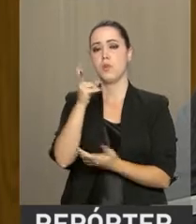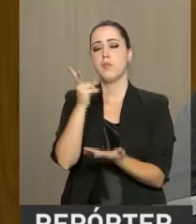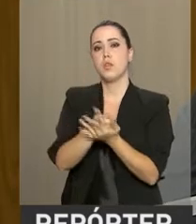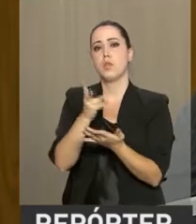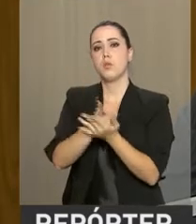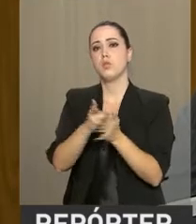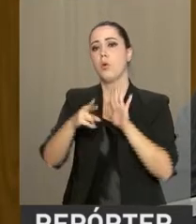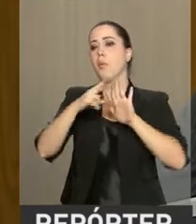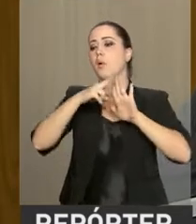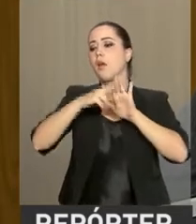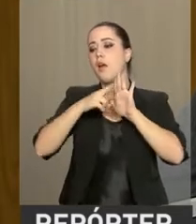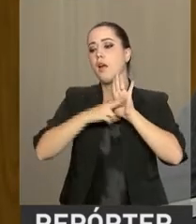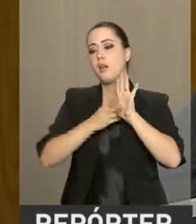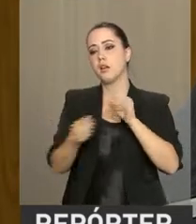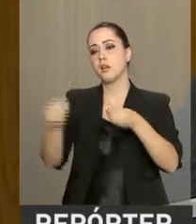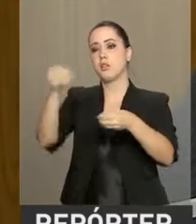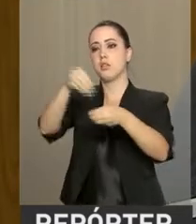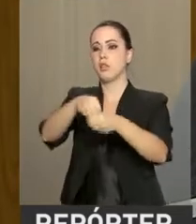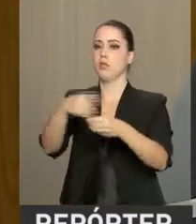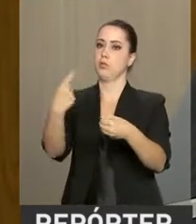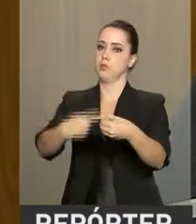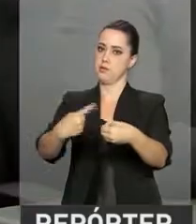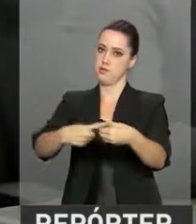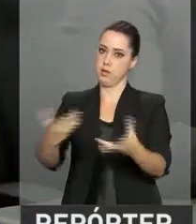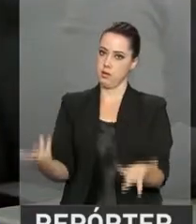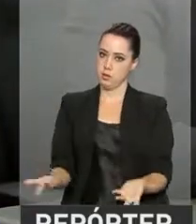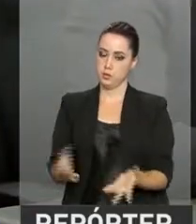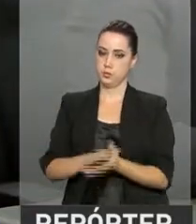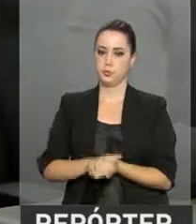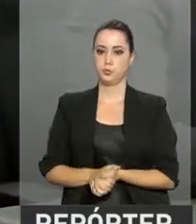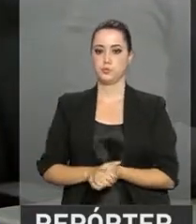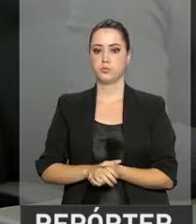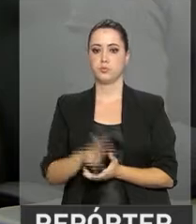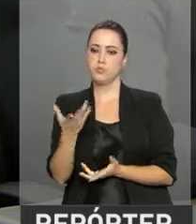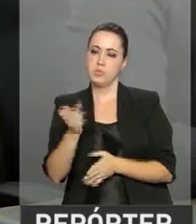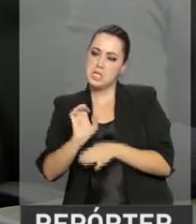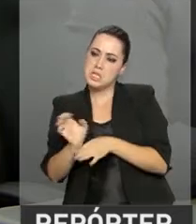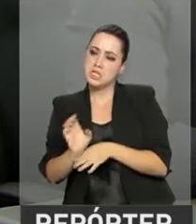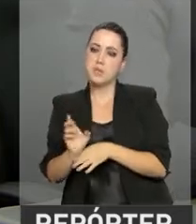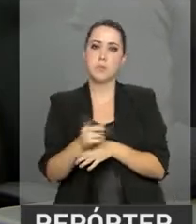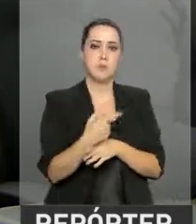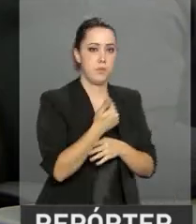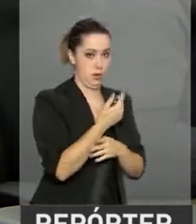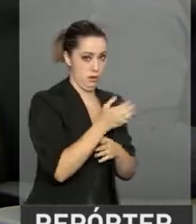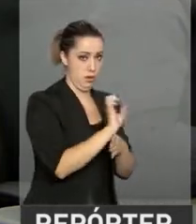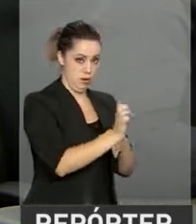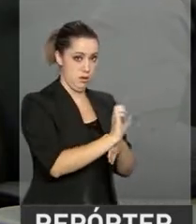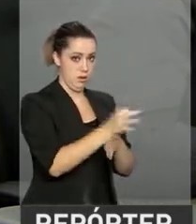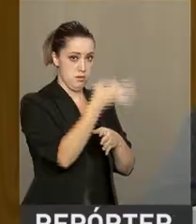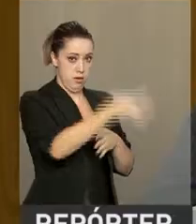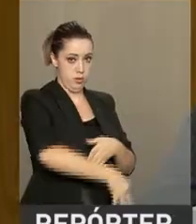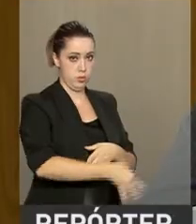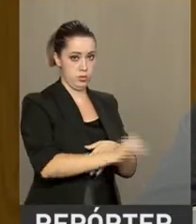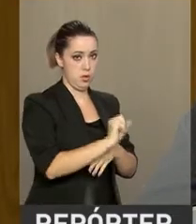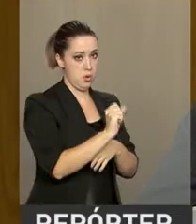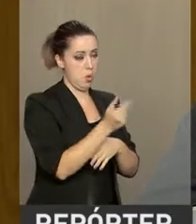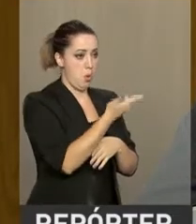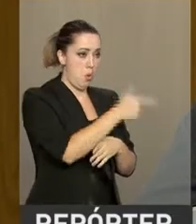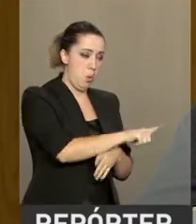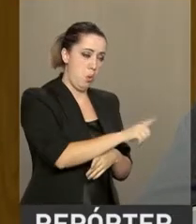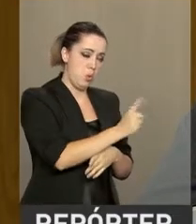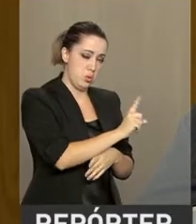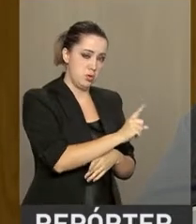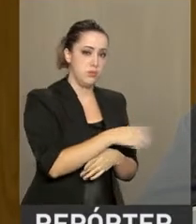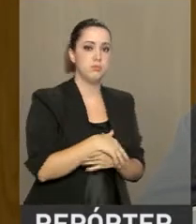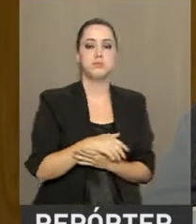esta a realidade no seu estado isso quer dizer que estados vale em outros estados não é perfeito existe essa é a interpretação